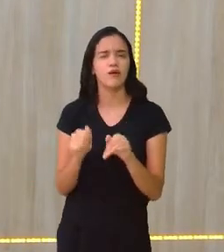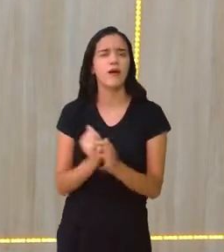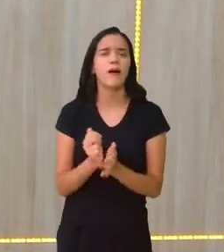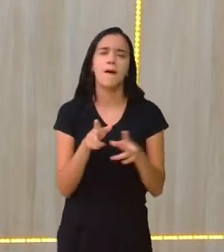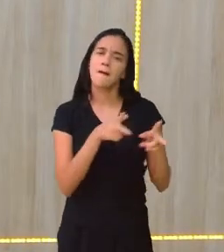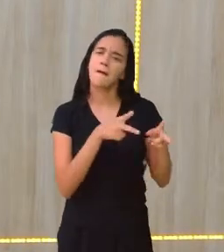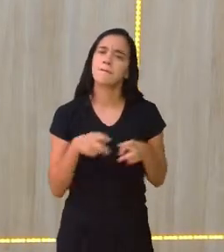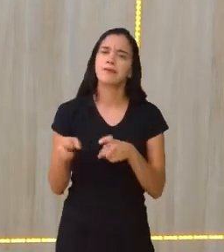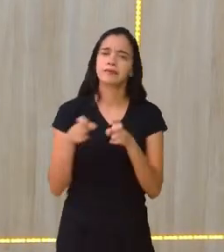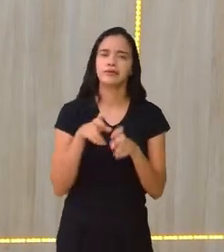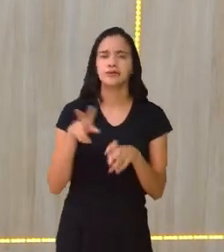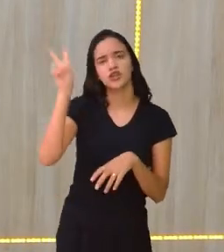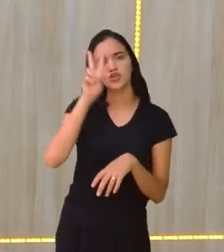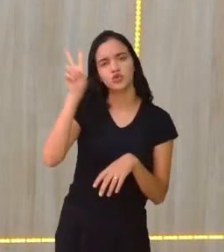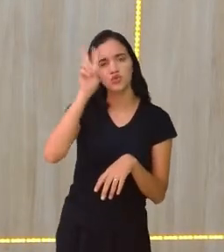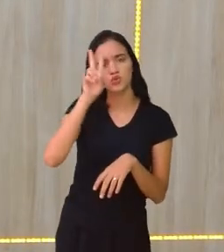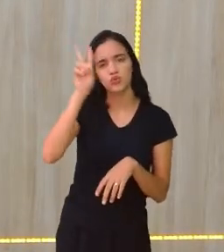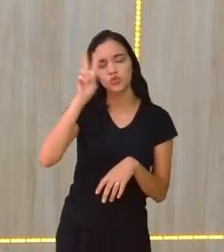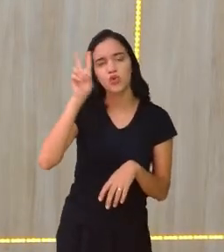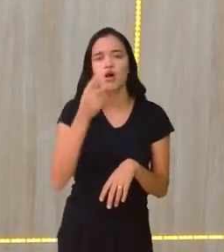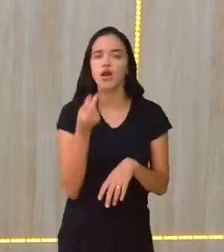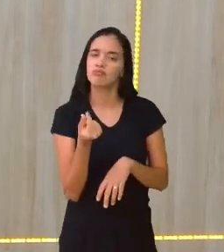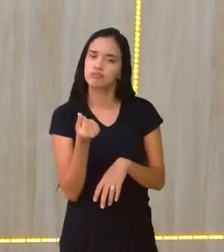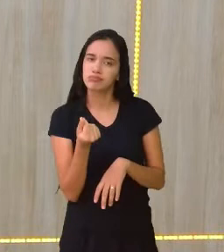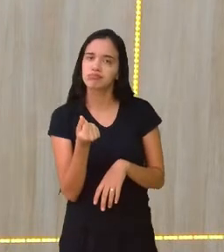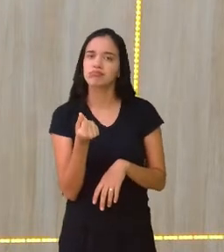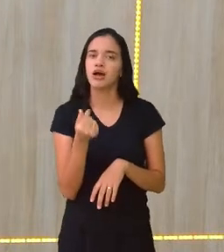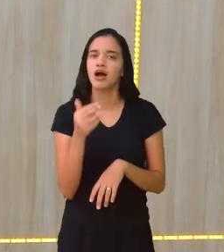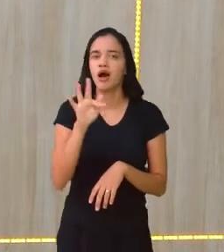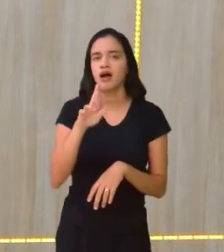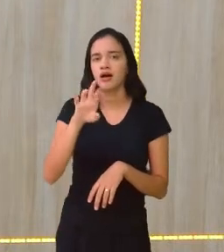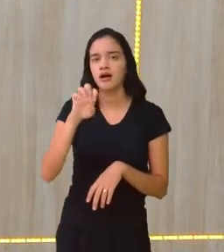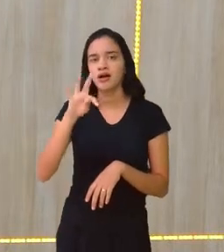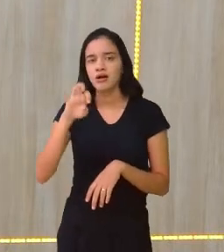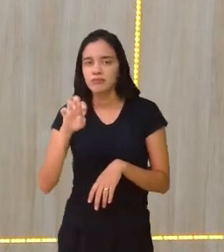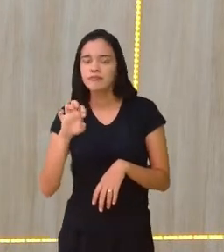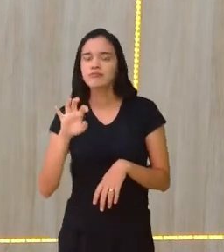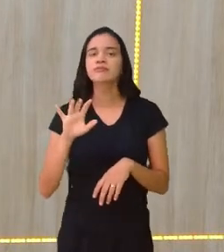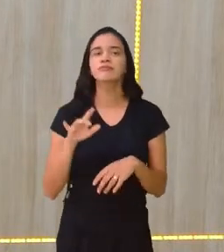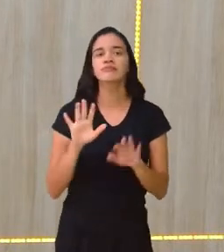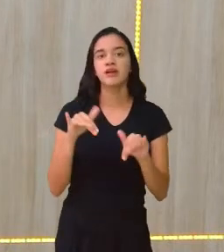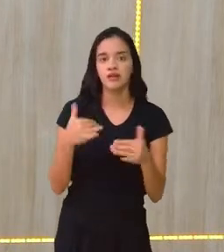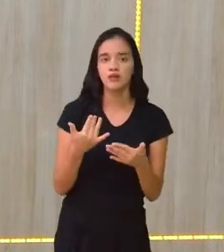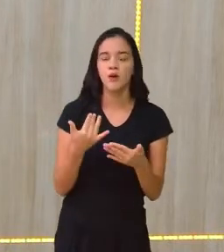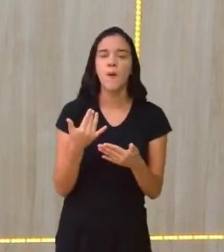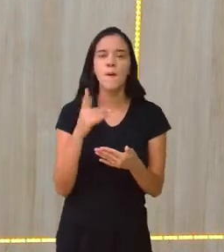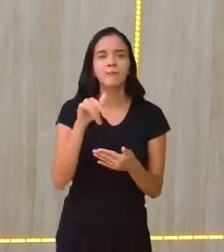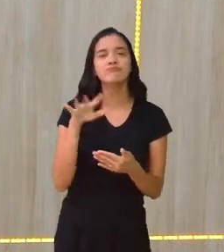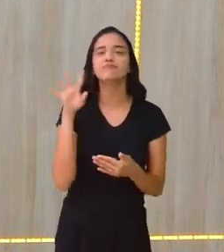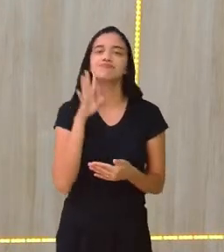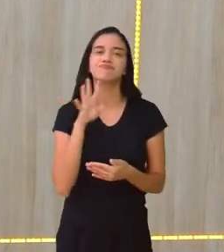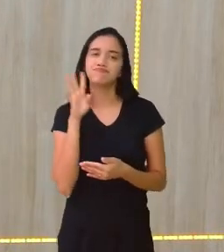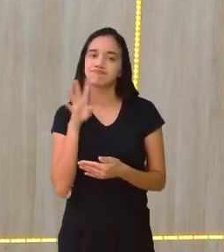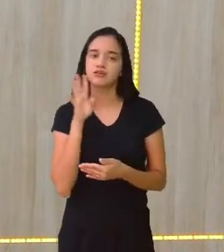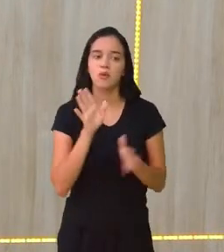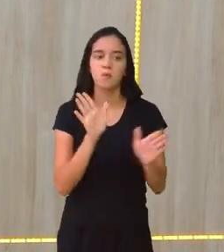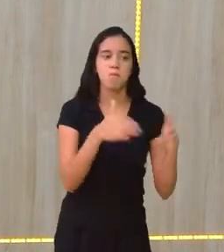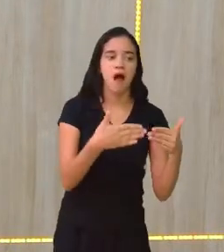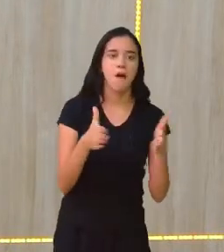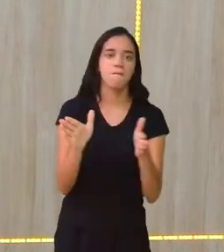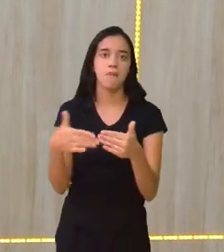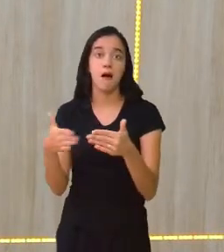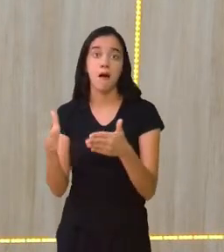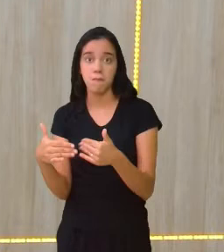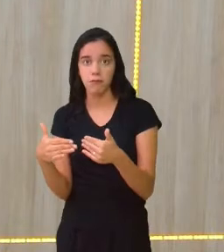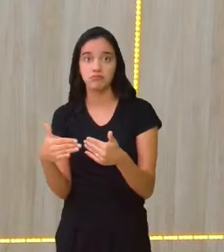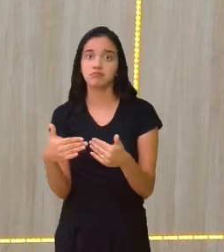Que essa história do frete, né, por conta de fechar alguns espaços, né? Então, não é legal fechar alguns espaços porque o frete vai